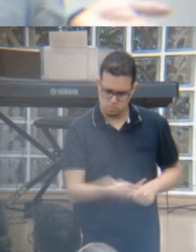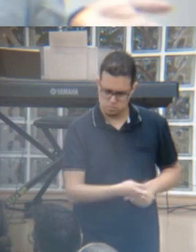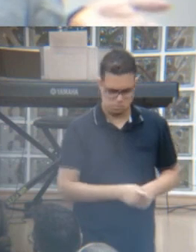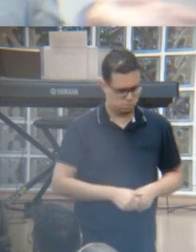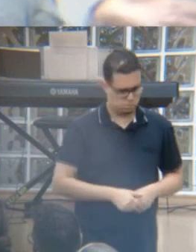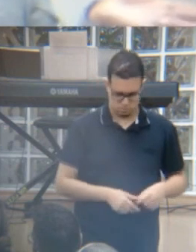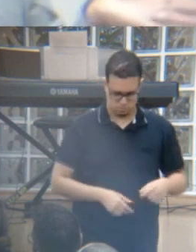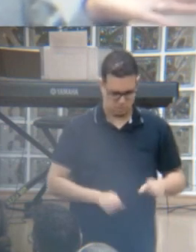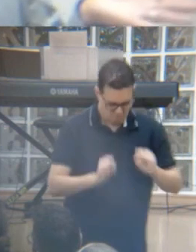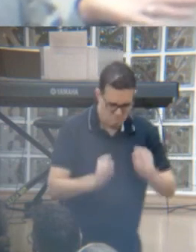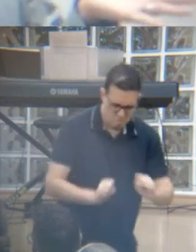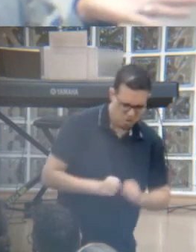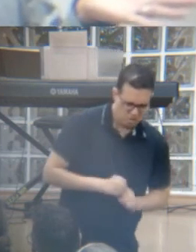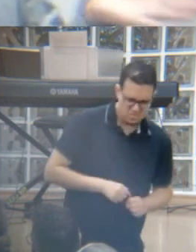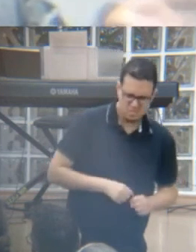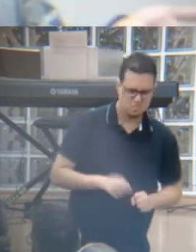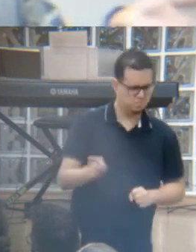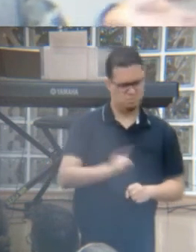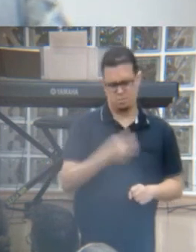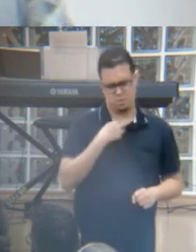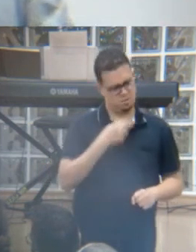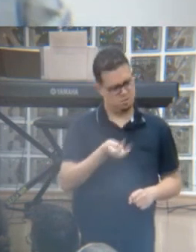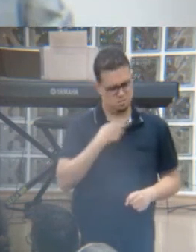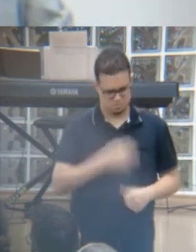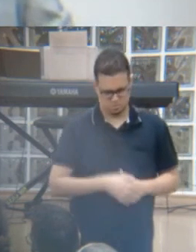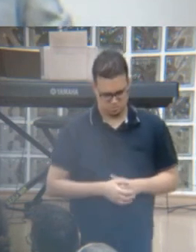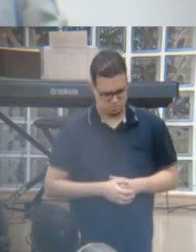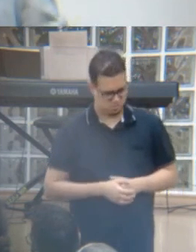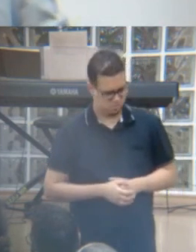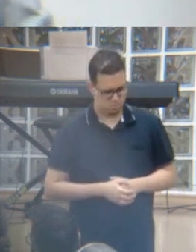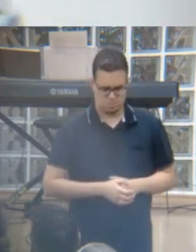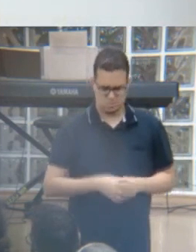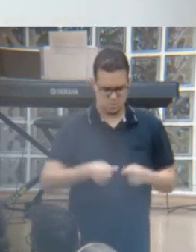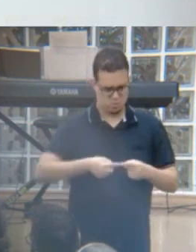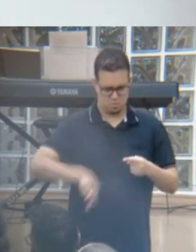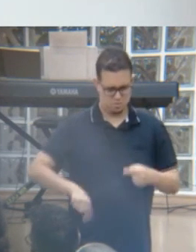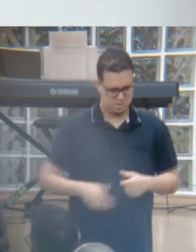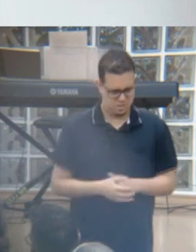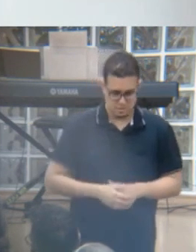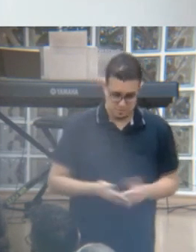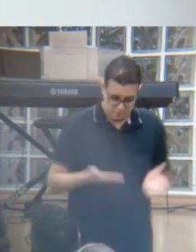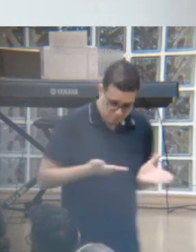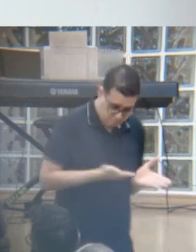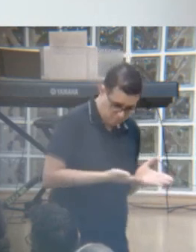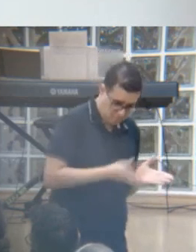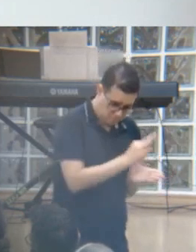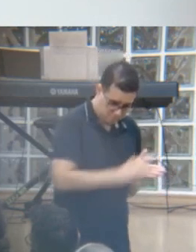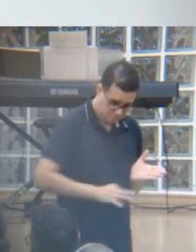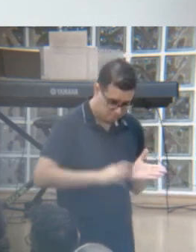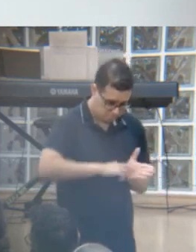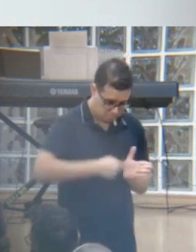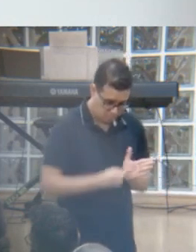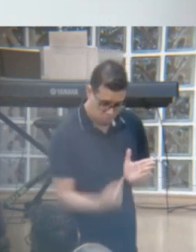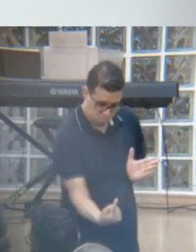Arnaldo? Não pode. Não tem como. O texto tem um só sentido, um só